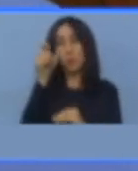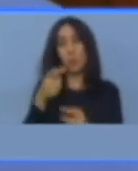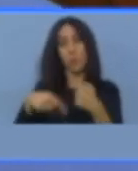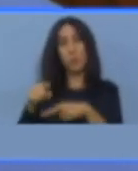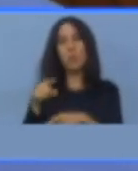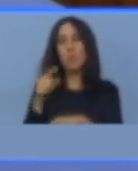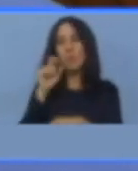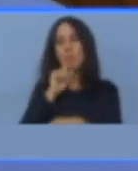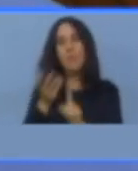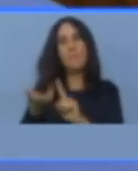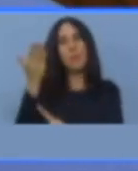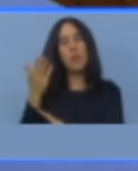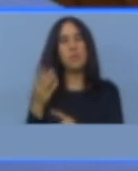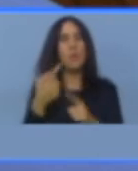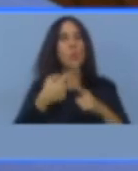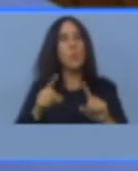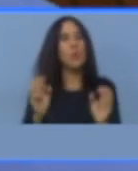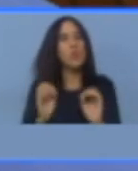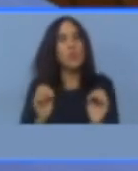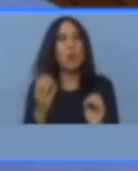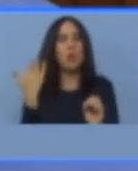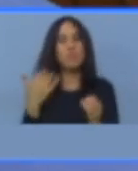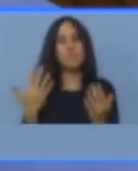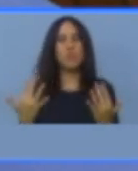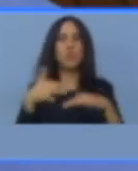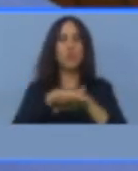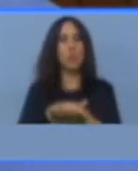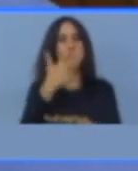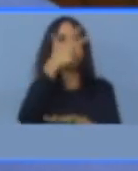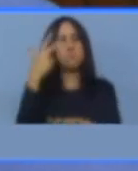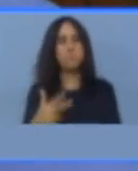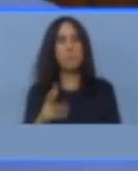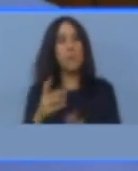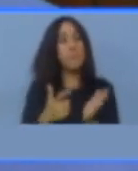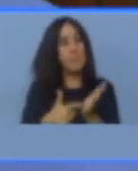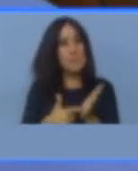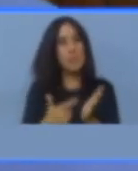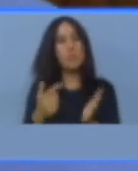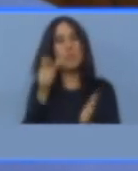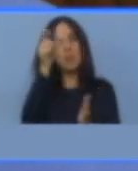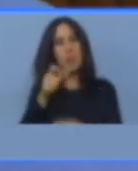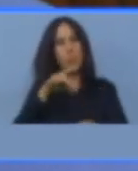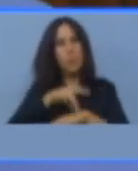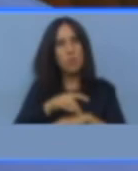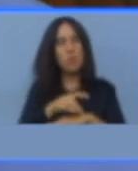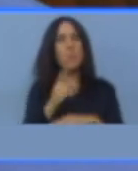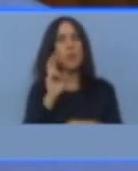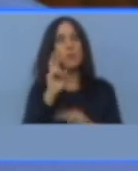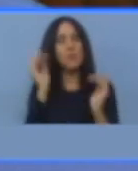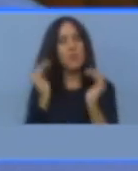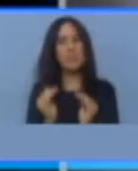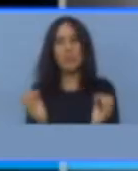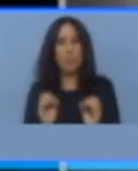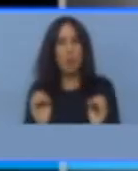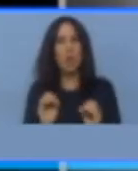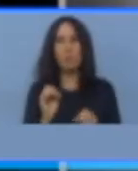havia essa diferenciação, havia um acolher integral e global, respeitando de facto as necessidades daquele utente e não desvalorizando por